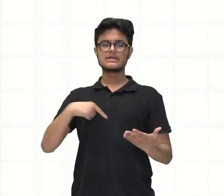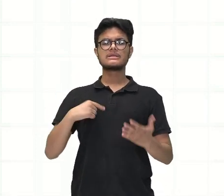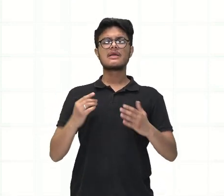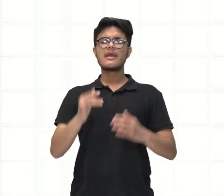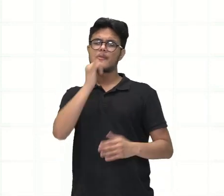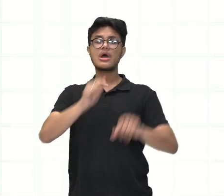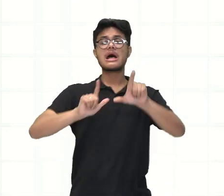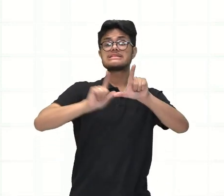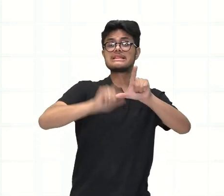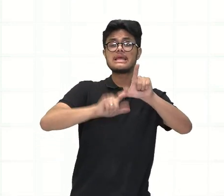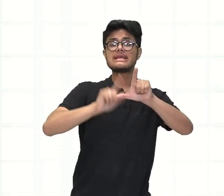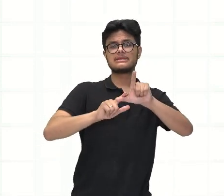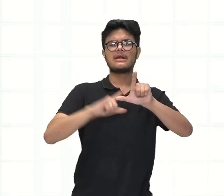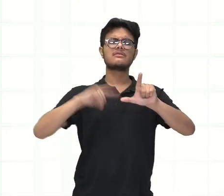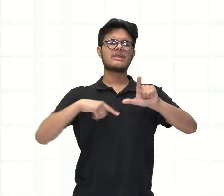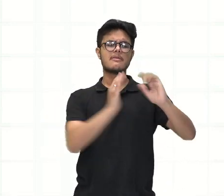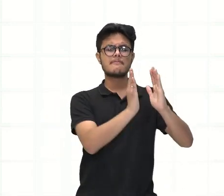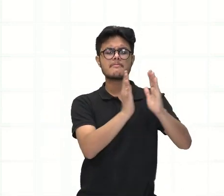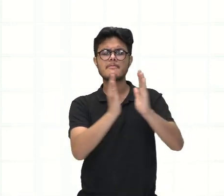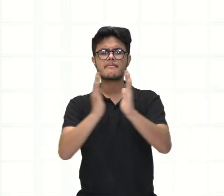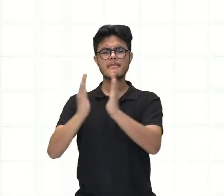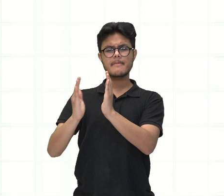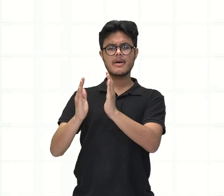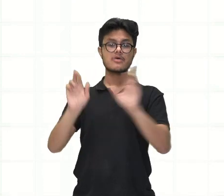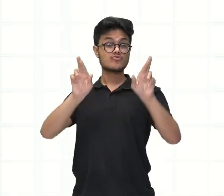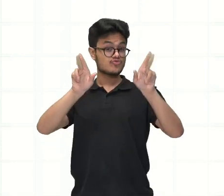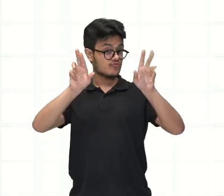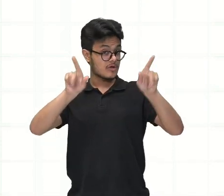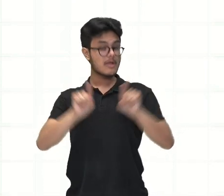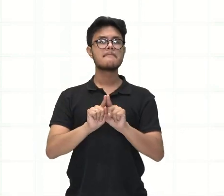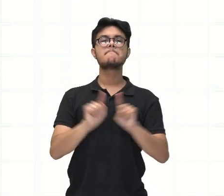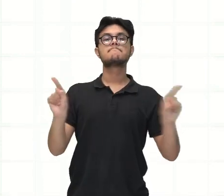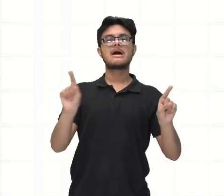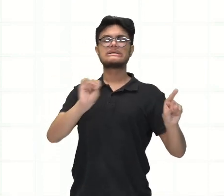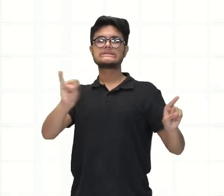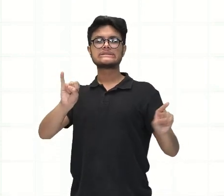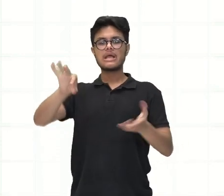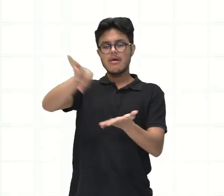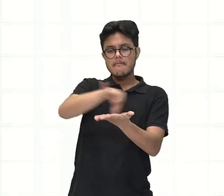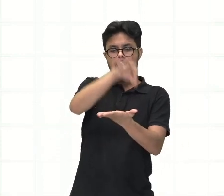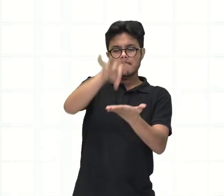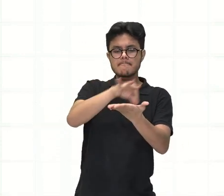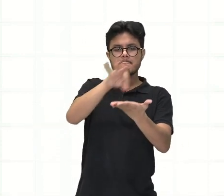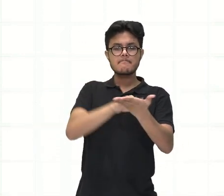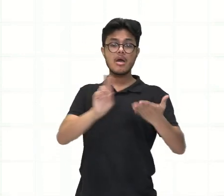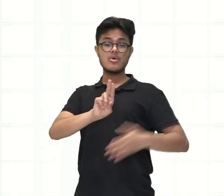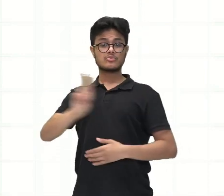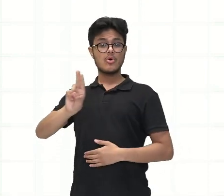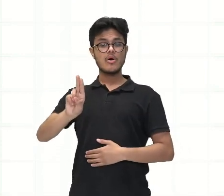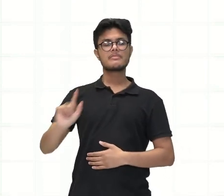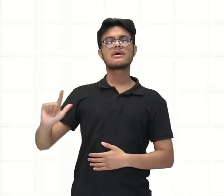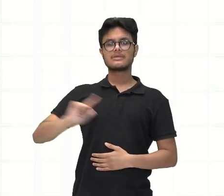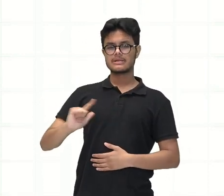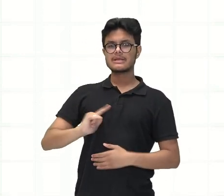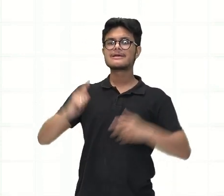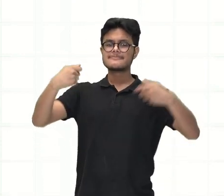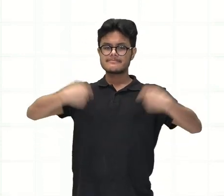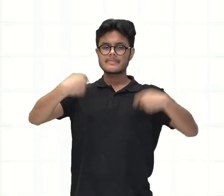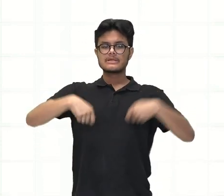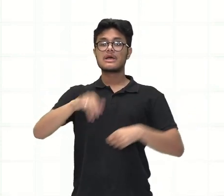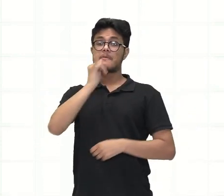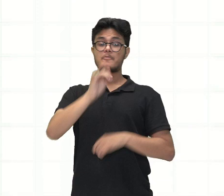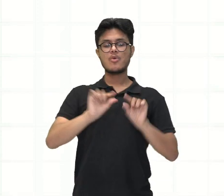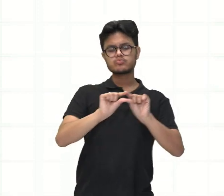for digitado, né, por exemplo, e se você fizer manualmente, escrevendo, você deve